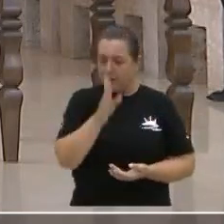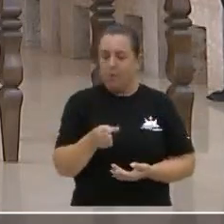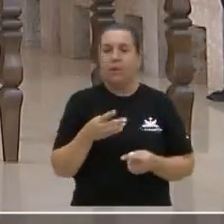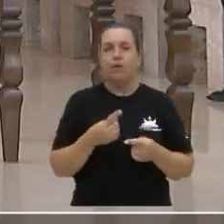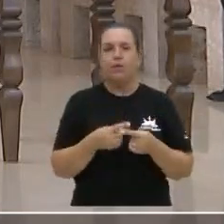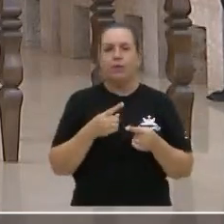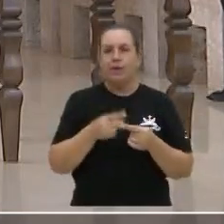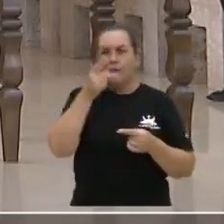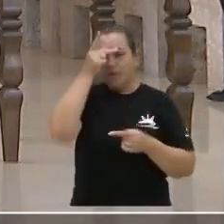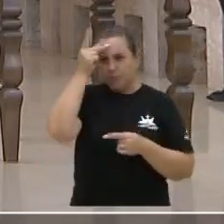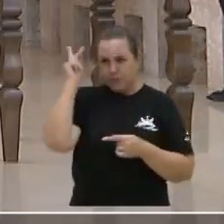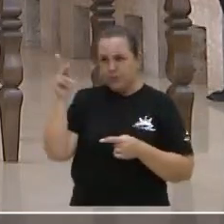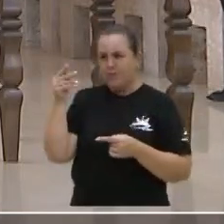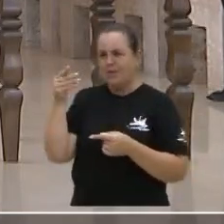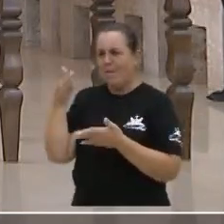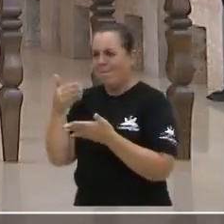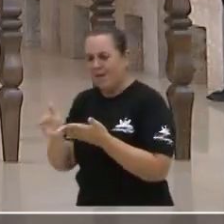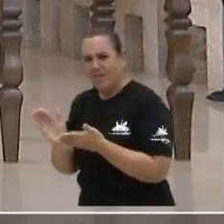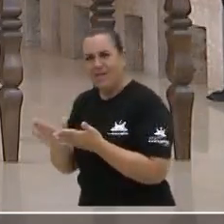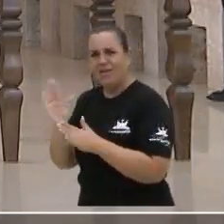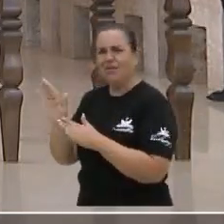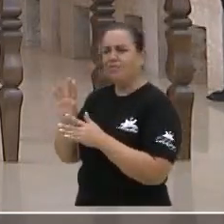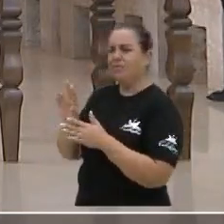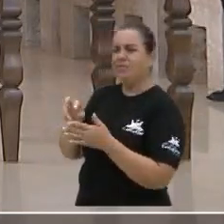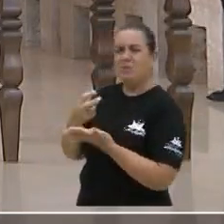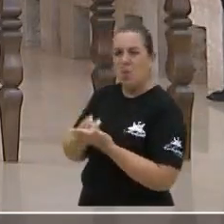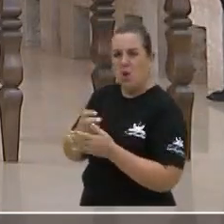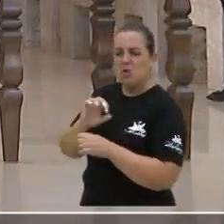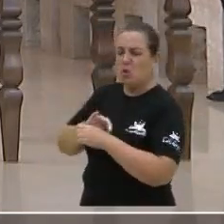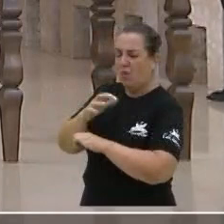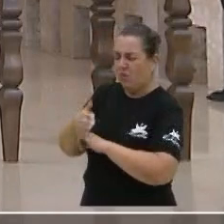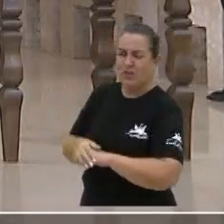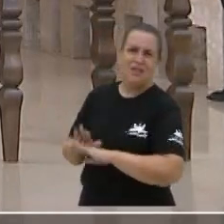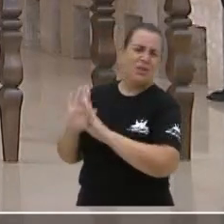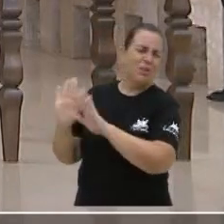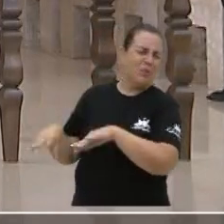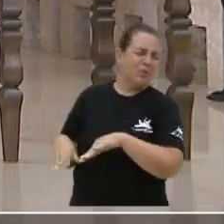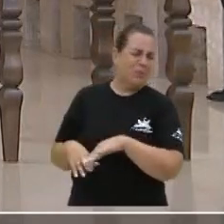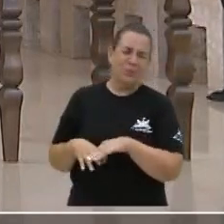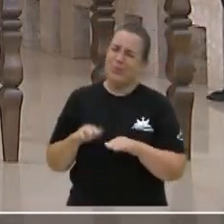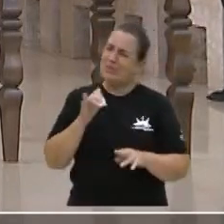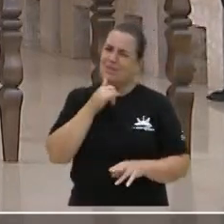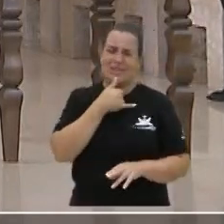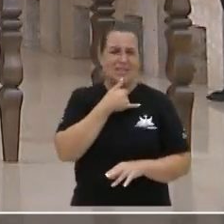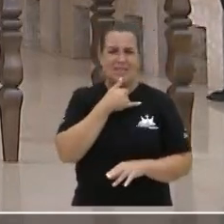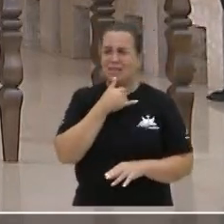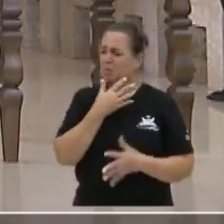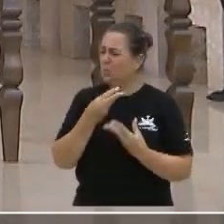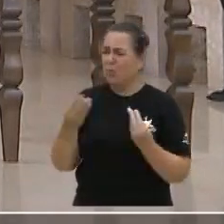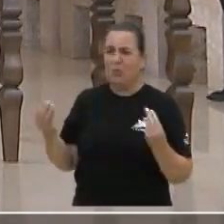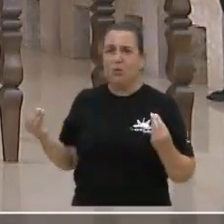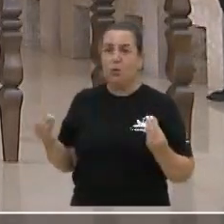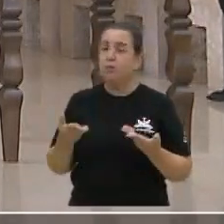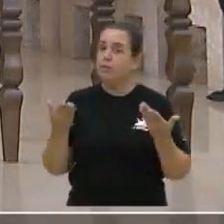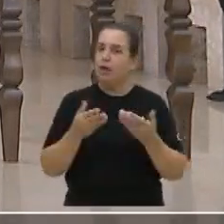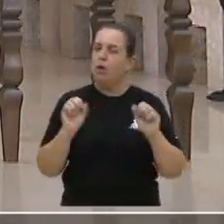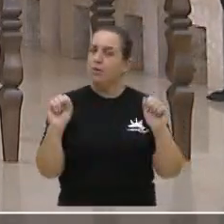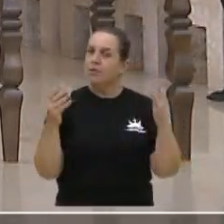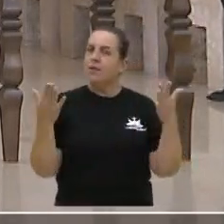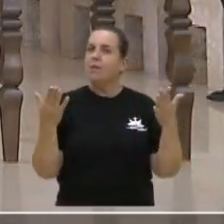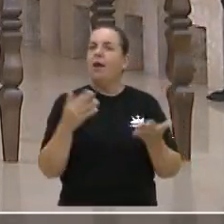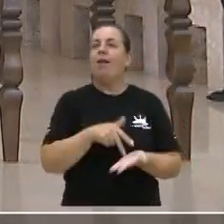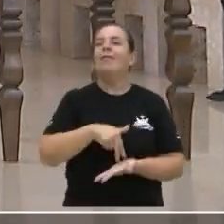que perderam seus entes queridos. Mais do que nunca se faz necessário celebrar a Páscoa